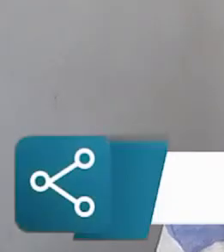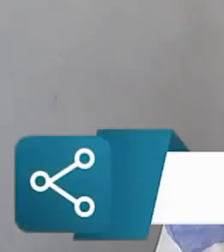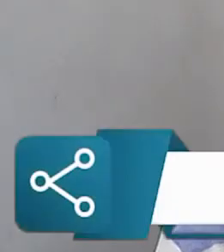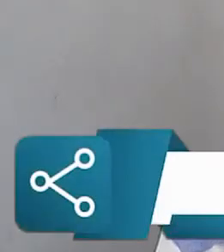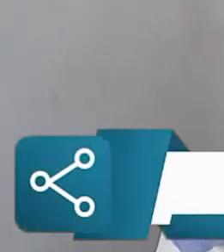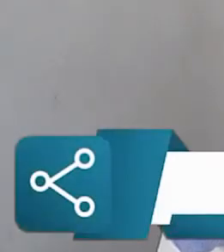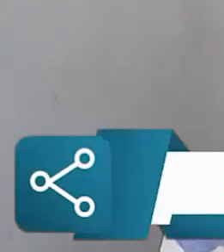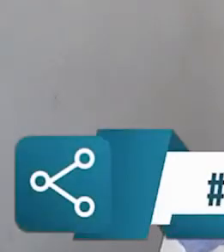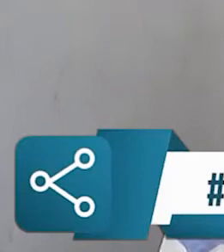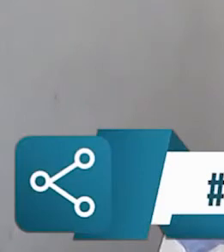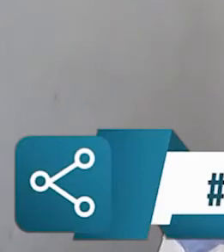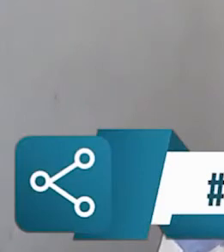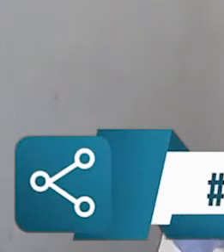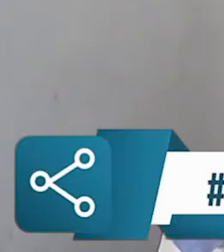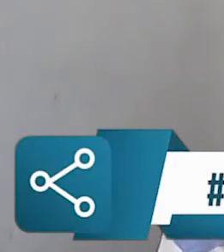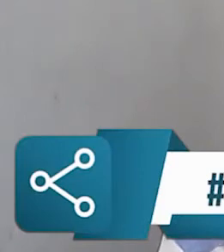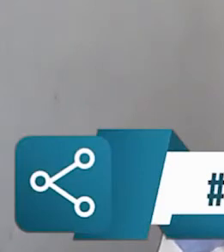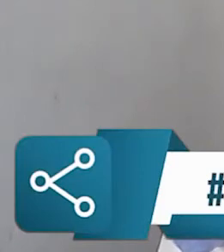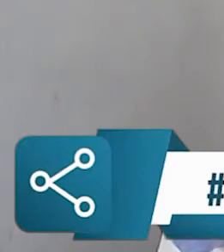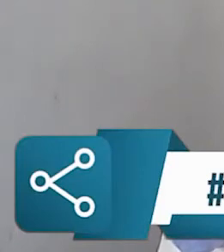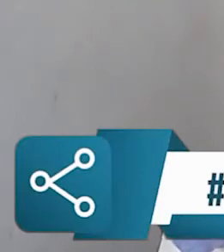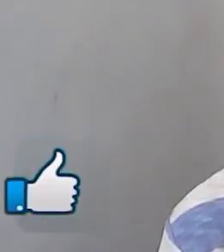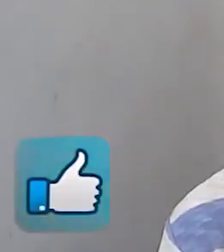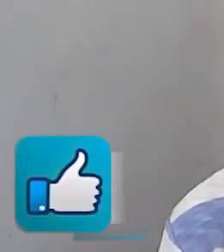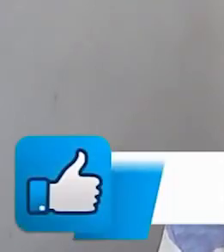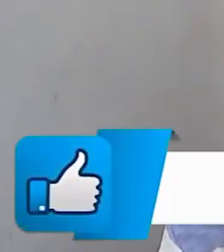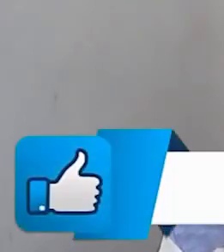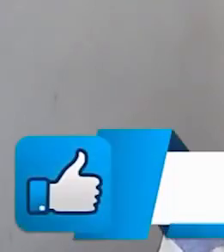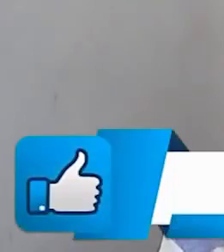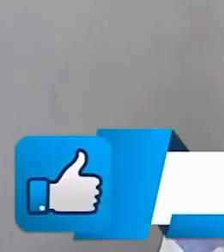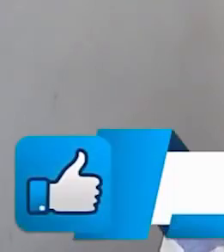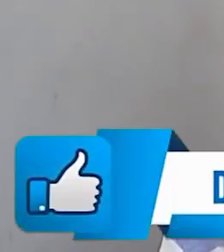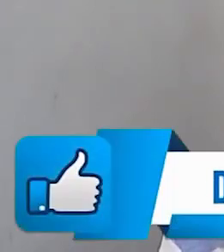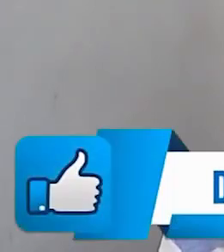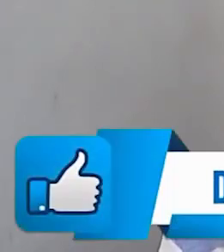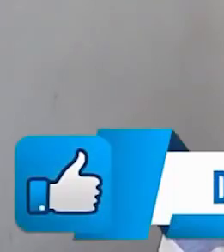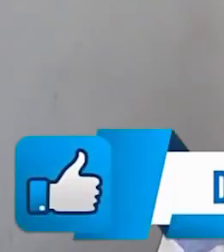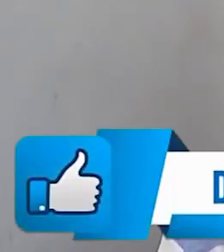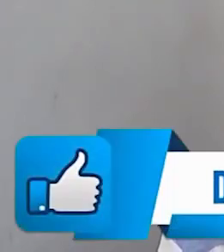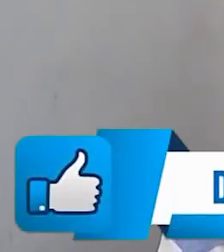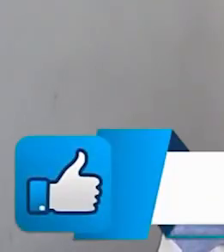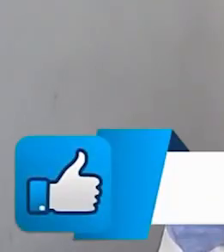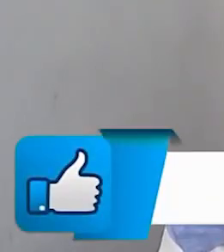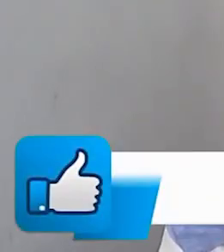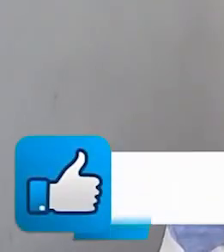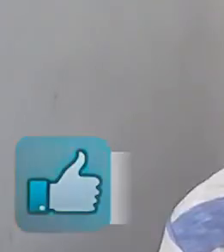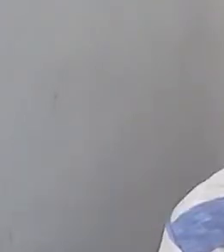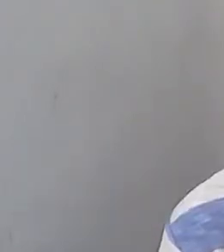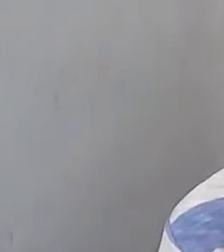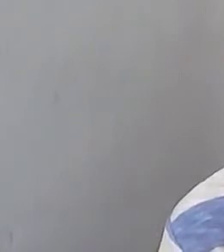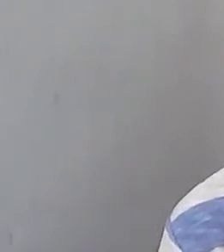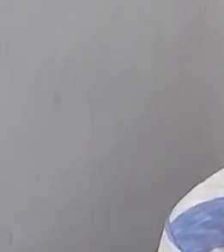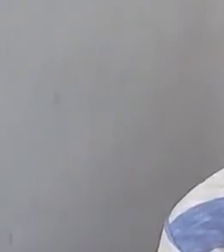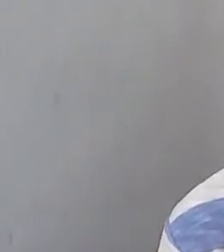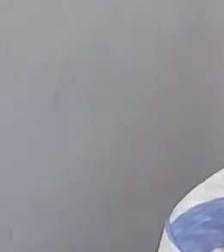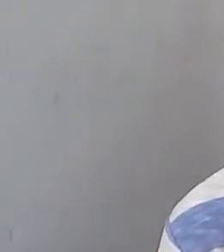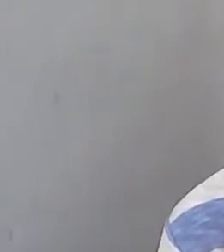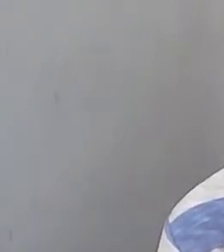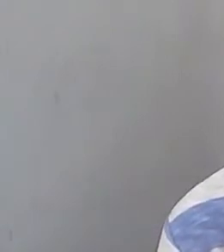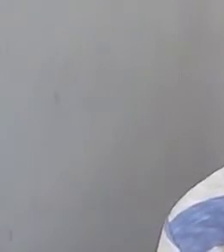Se você gostou desse vídeo, compartilhe, deixe seu like. Se não é inscrito no canal, basta clicar em inscrever-se e